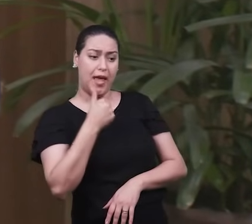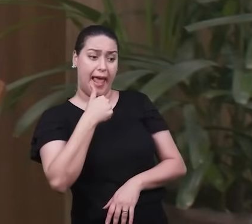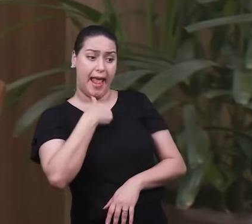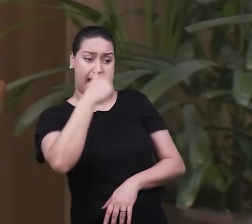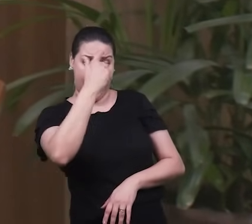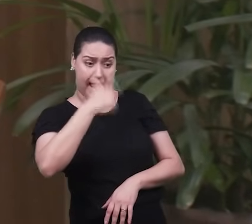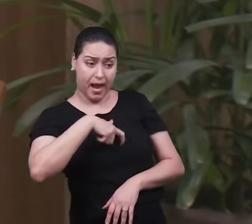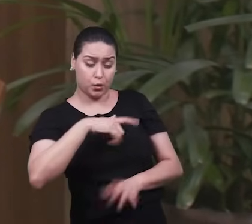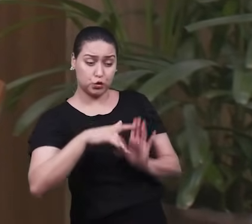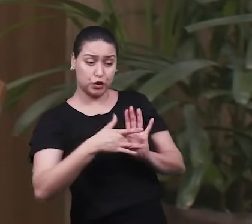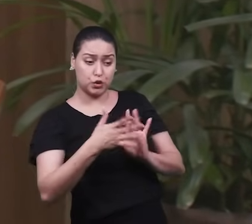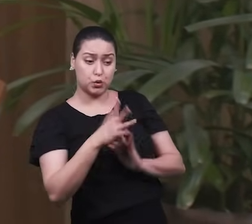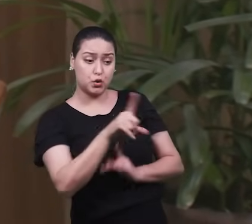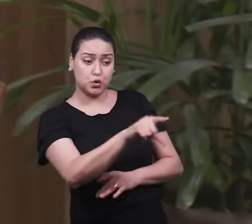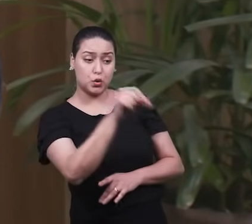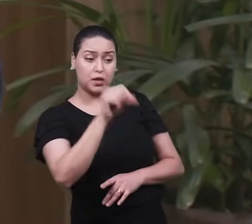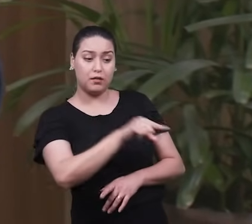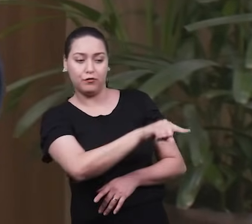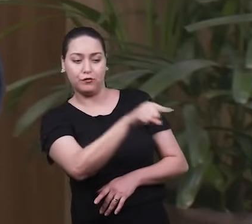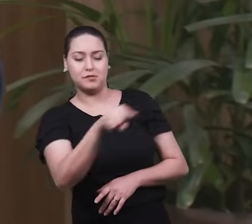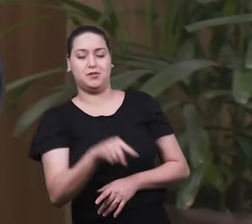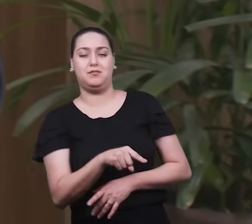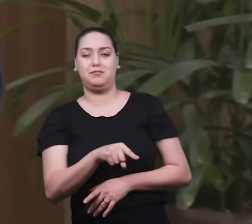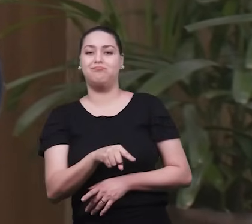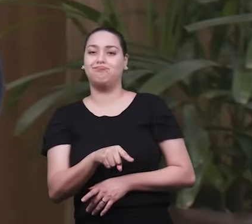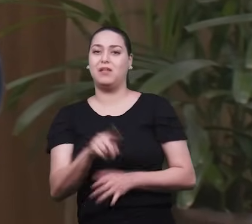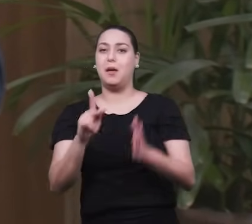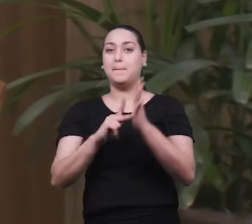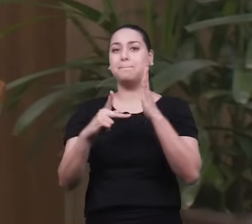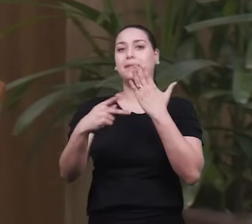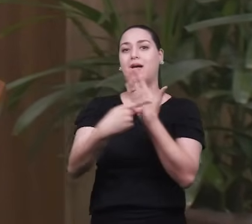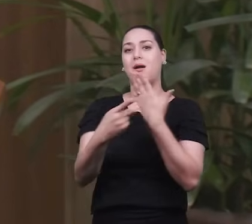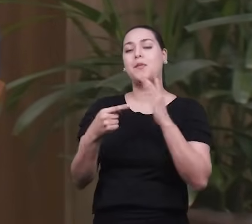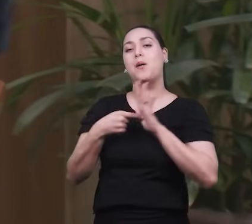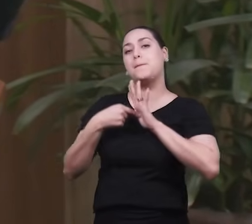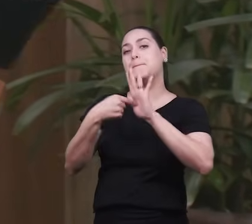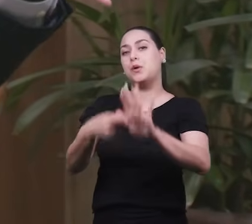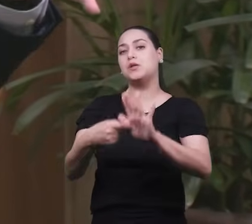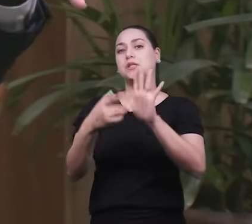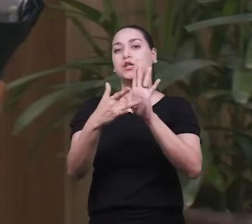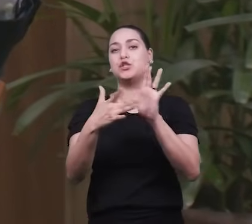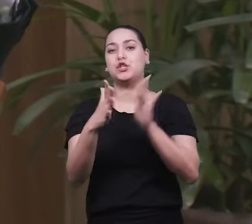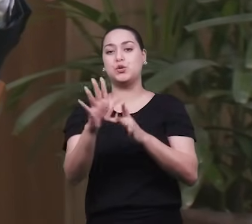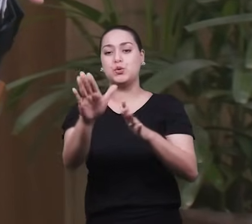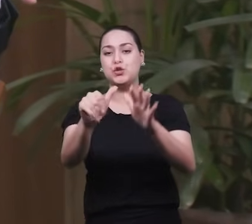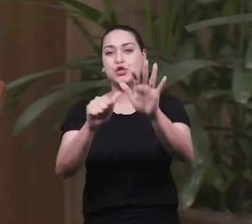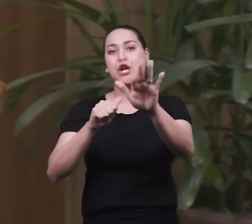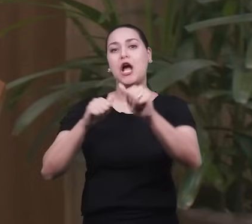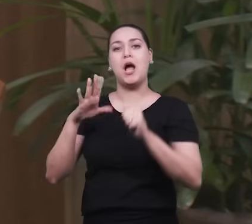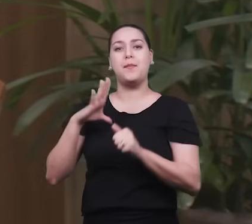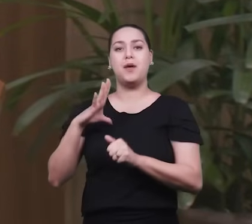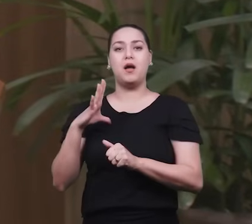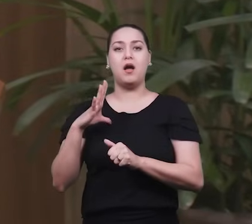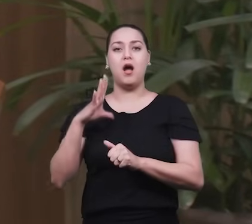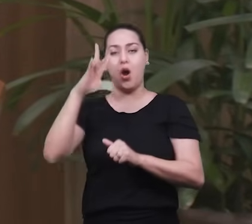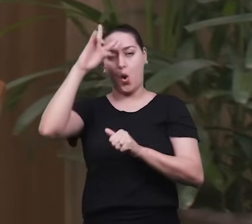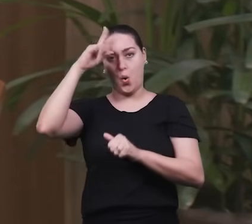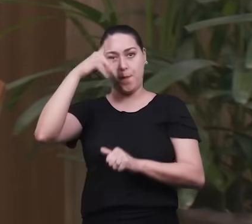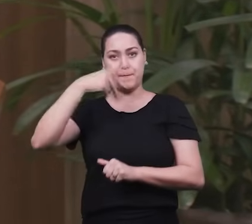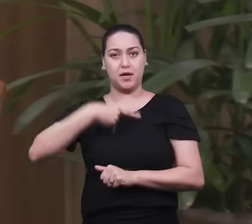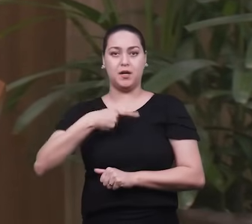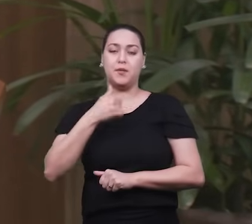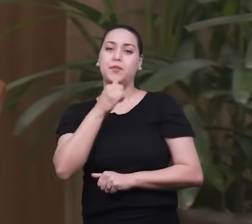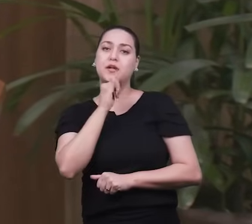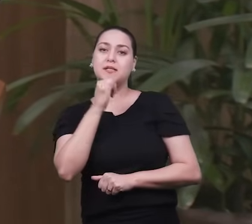vós. Nós vemos também algumas parábolas que mostram que o Senhor vai atrás do homem. A da ovelha perdida, ele